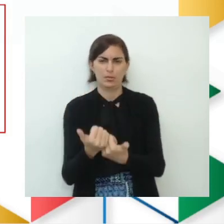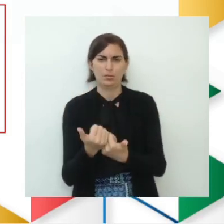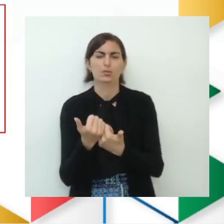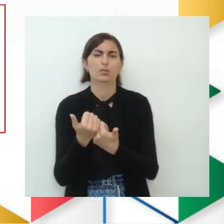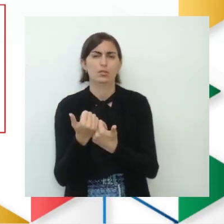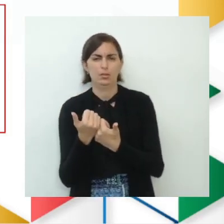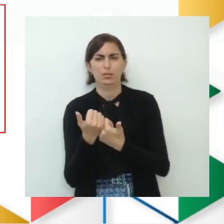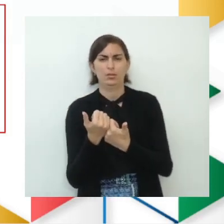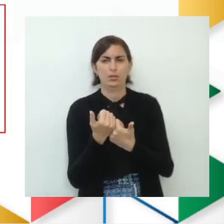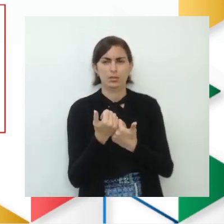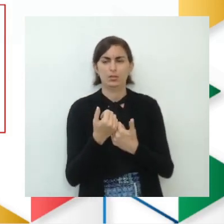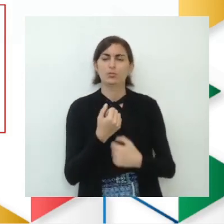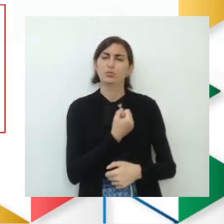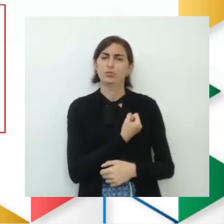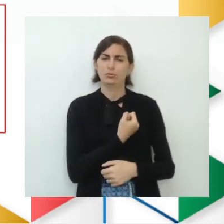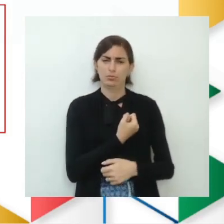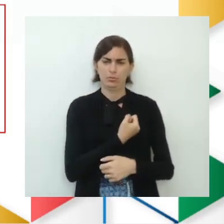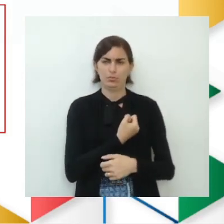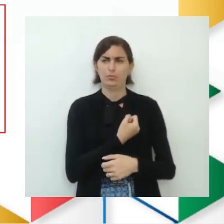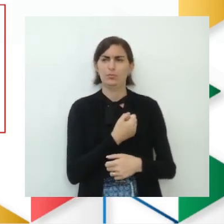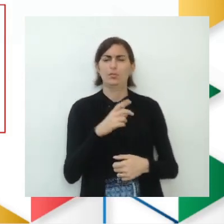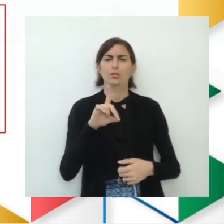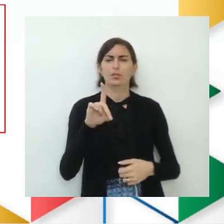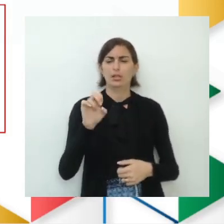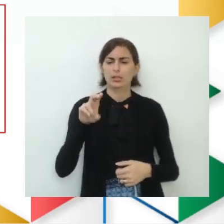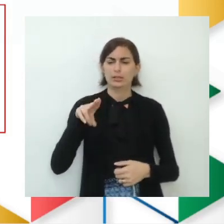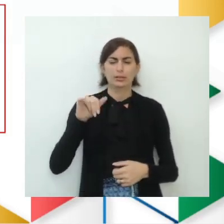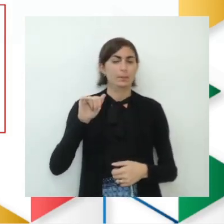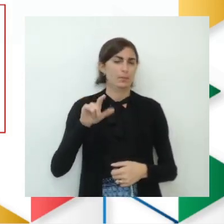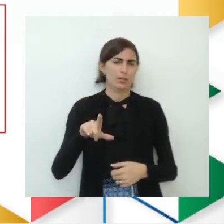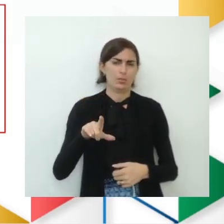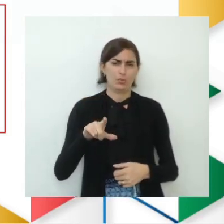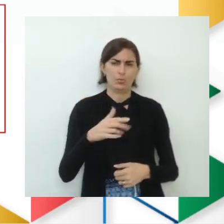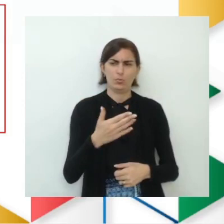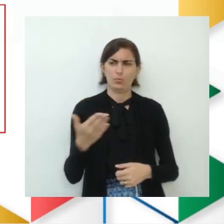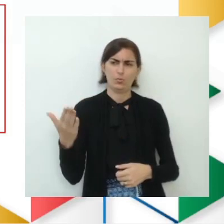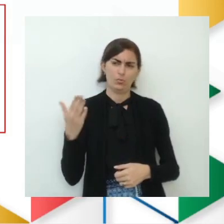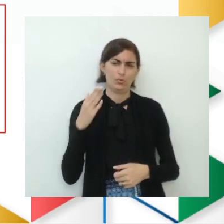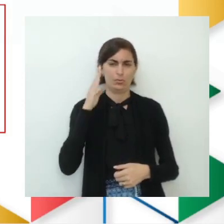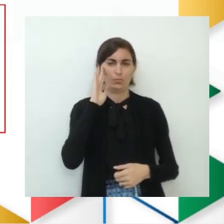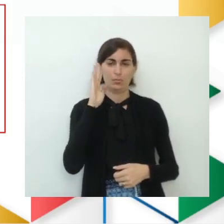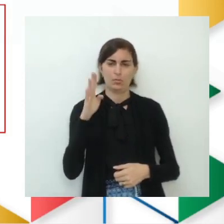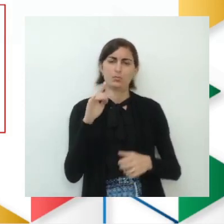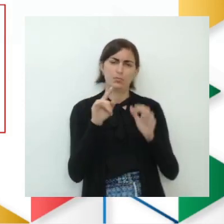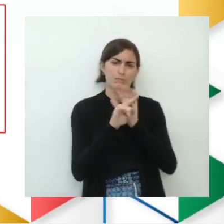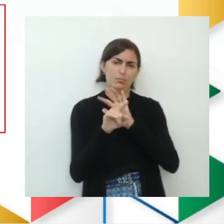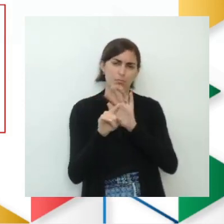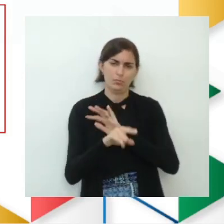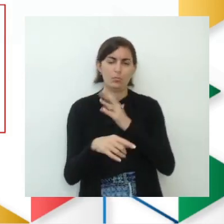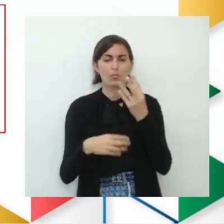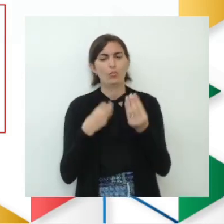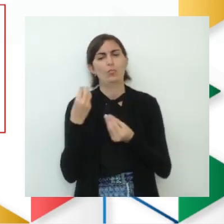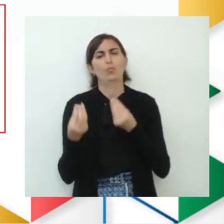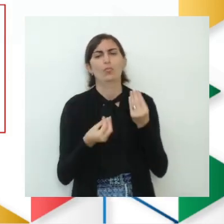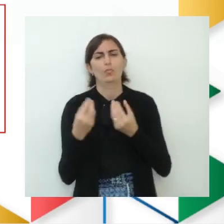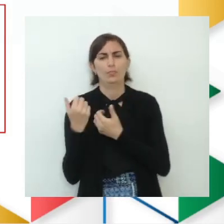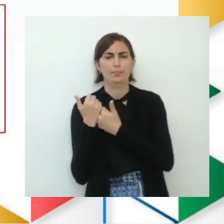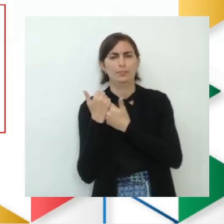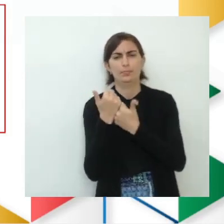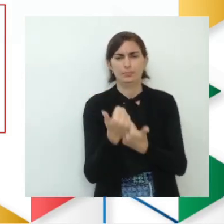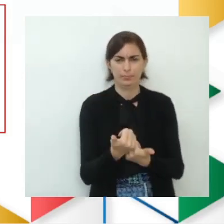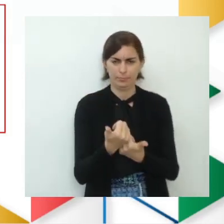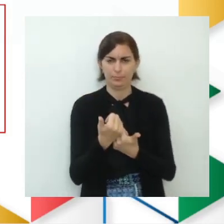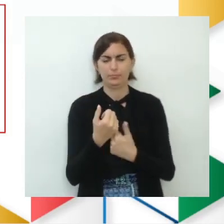como representar esses números na forma decimal? Vamos ver comigo então? Esse é o principal questionamento. Como representar